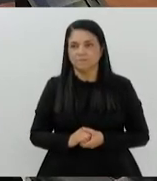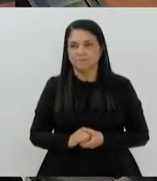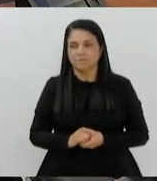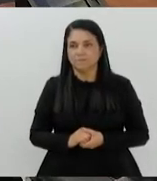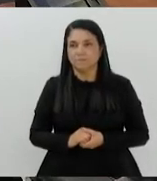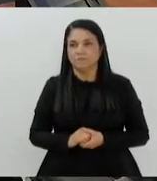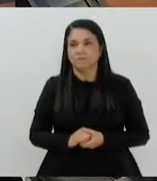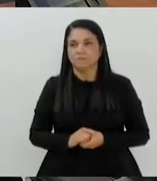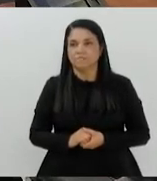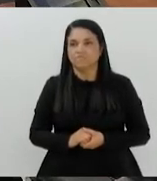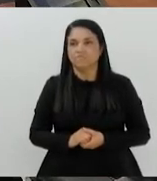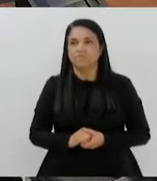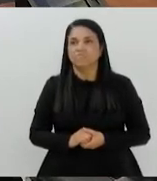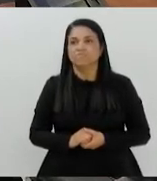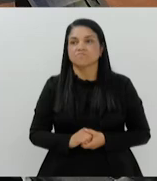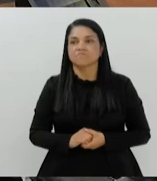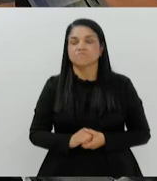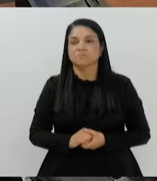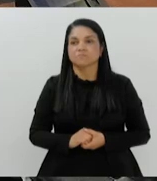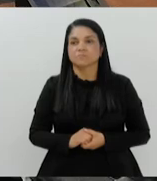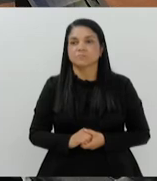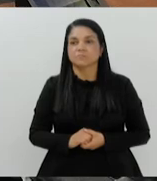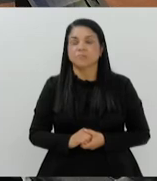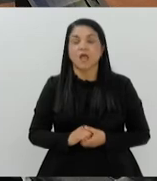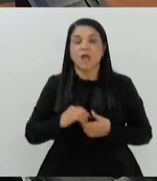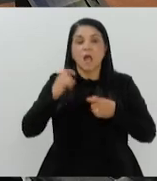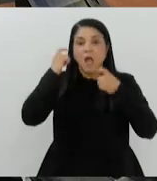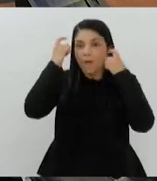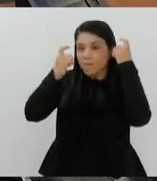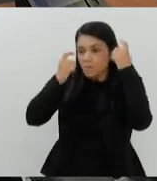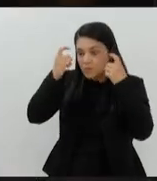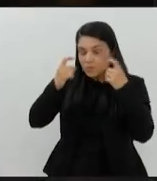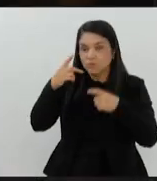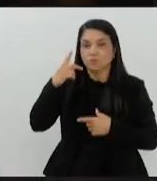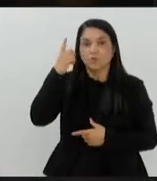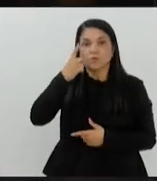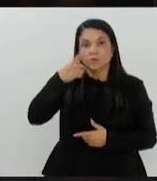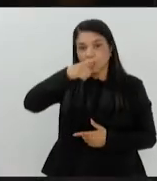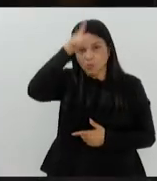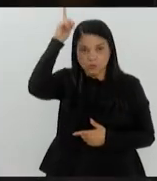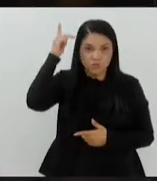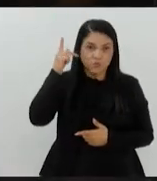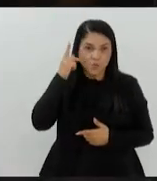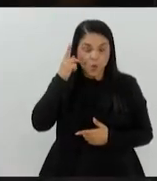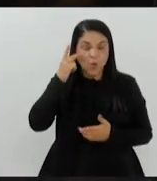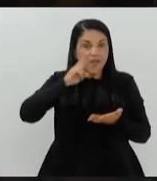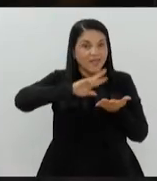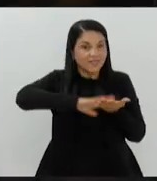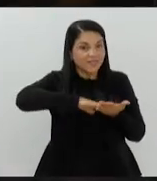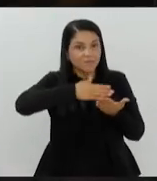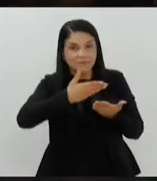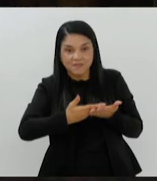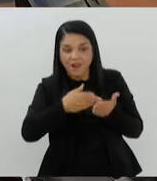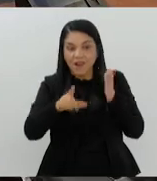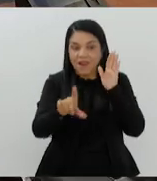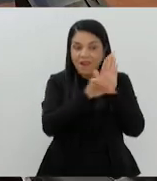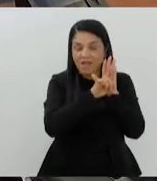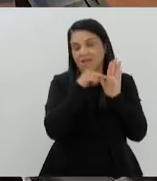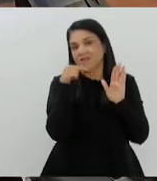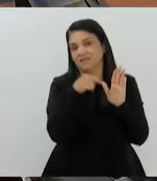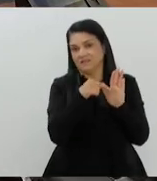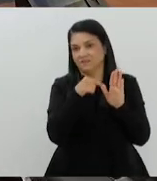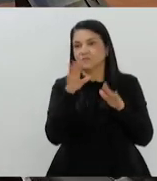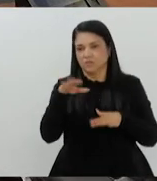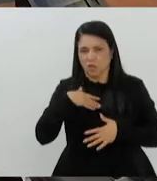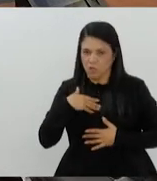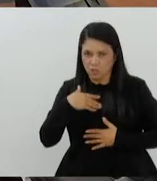tombamento. Presidente. Na verdade, a preocupação do deputado Luiz Paulo é a interpretação da lei. Só uma sugestão, me